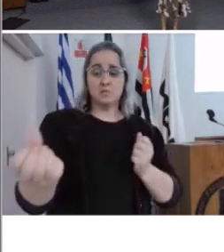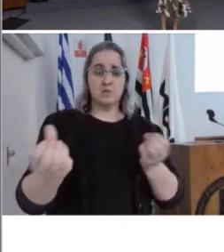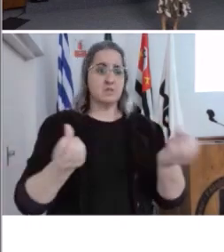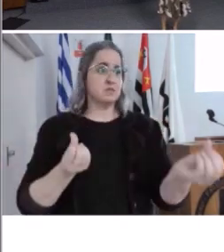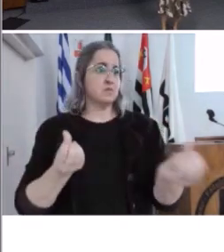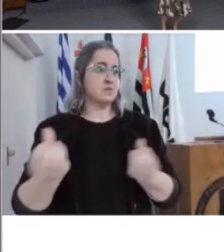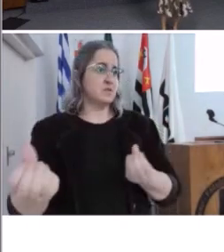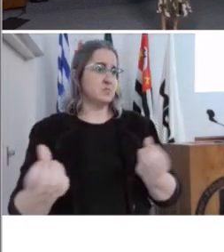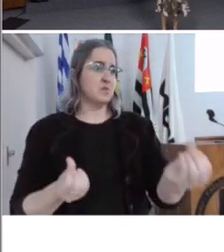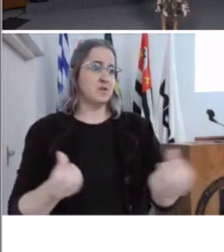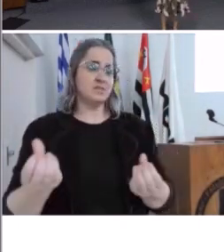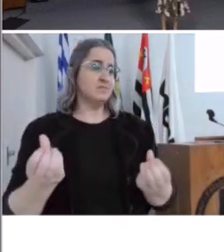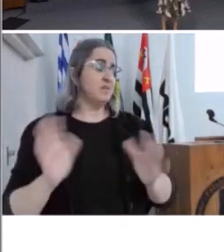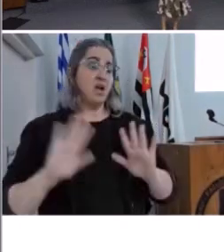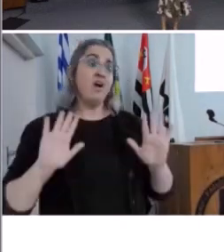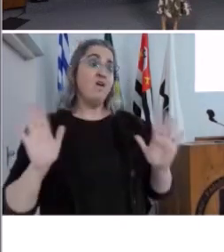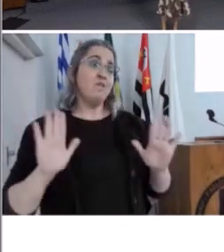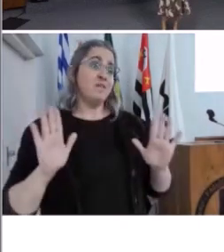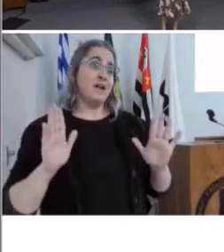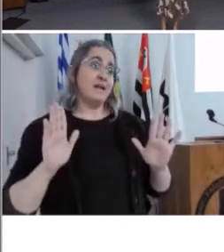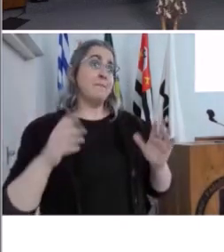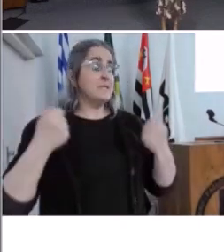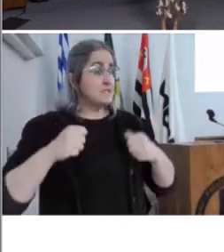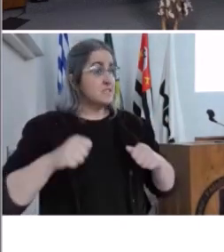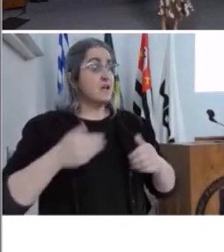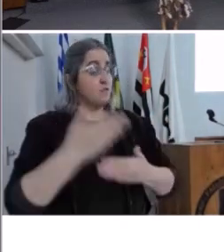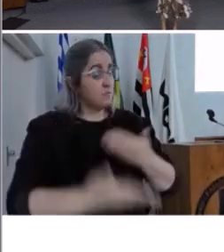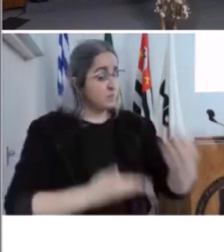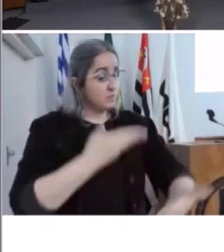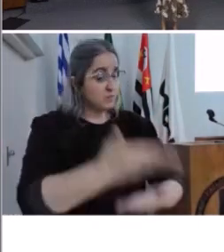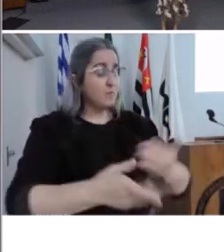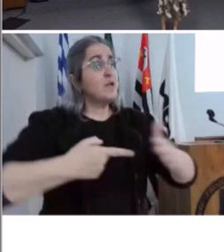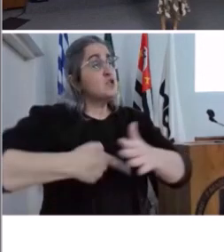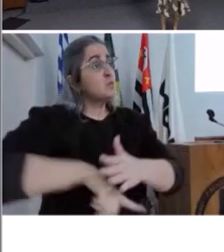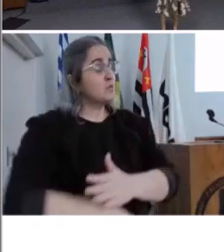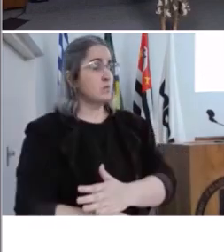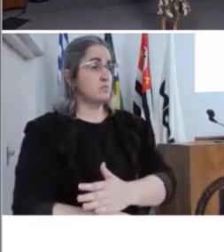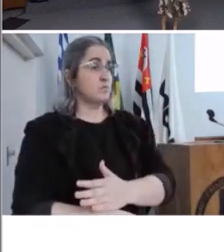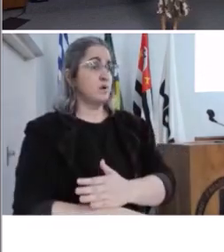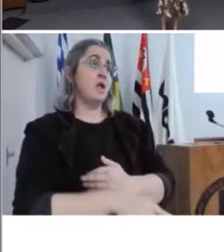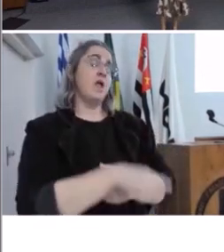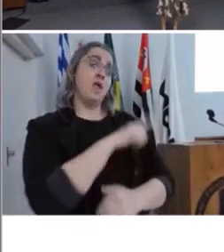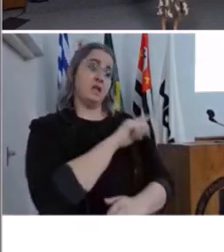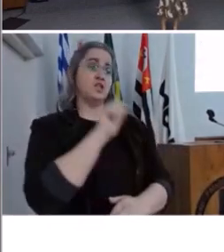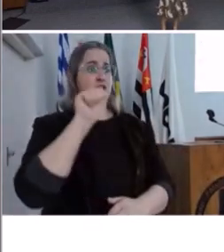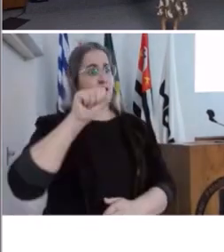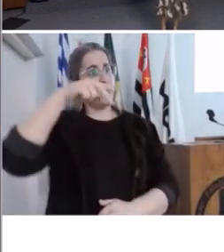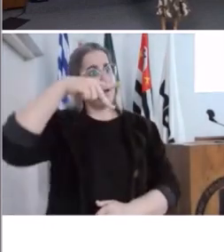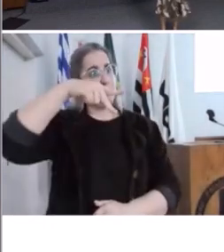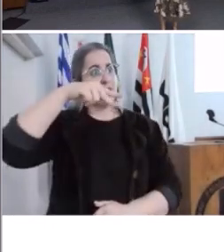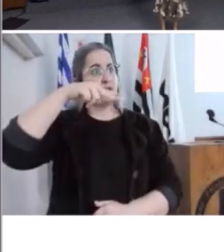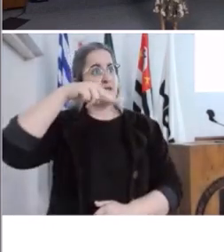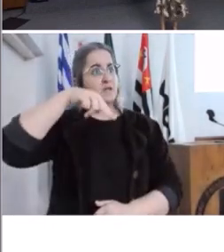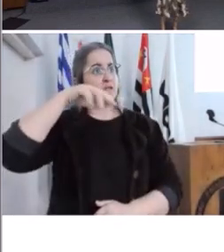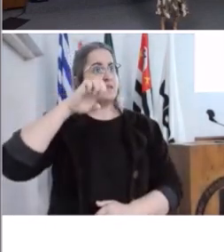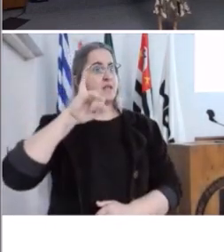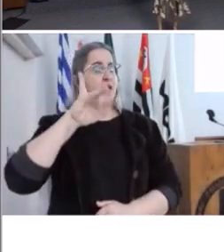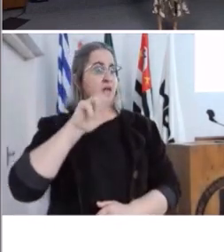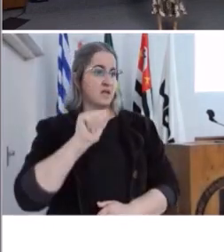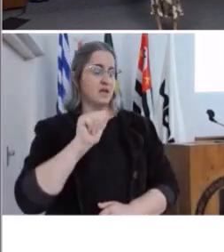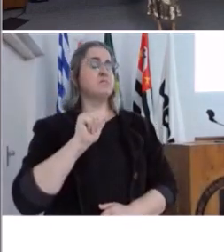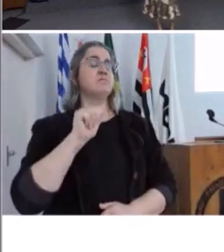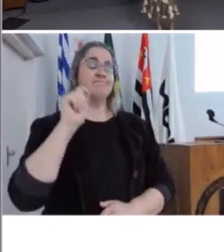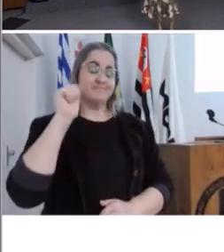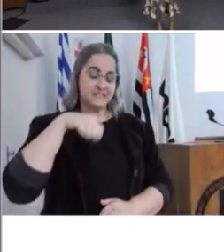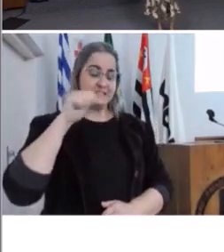tem. Certamente ele era um paciente que tinha apneia? Tinha, porque todos os pacientes que nós avaliamos eram